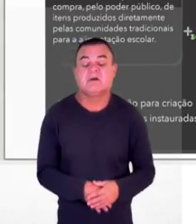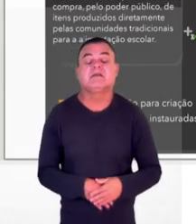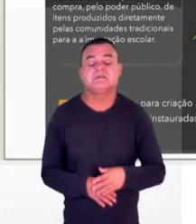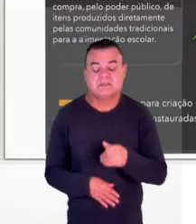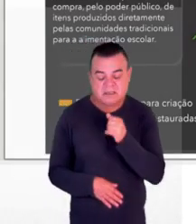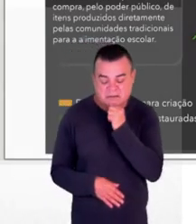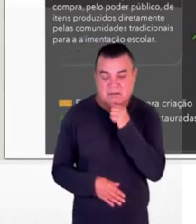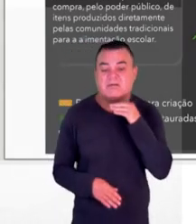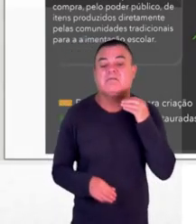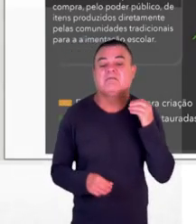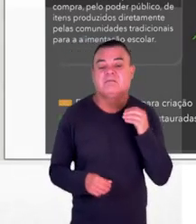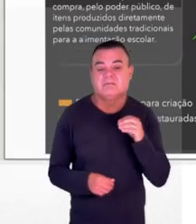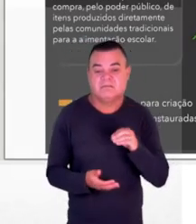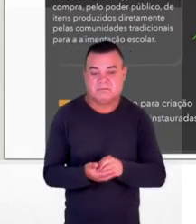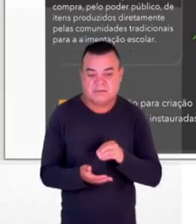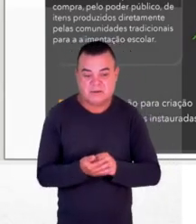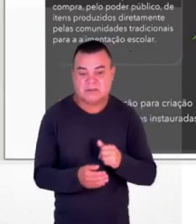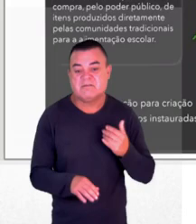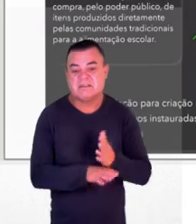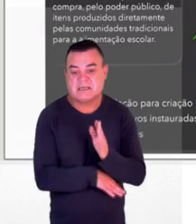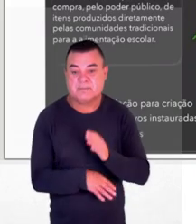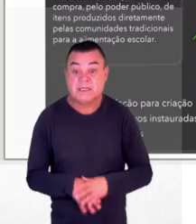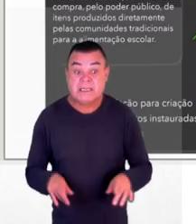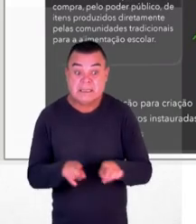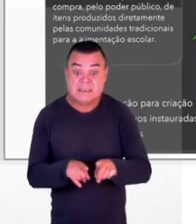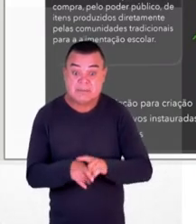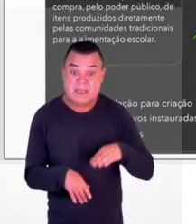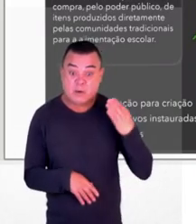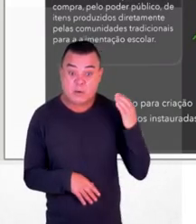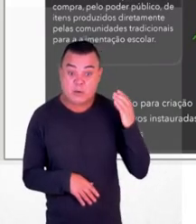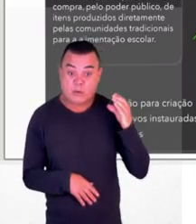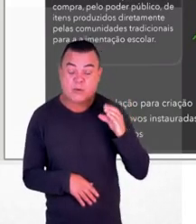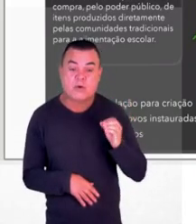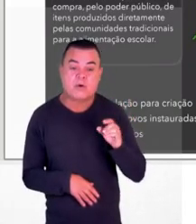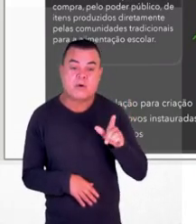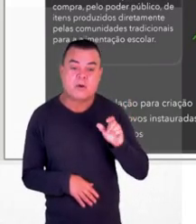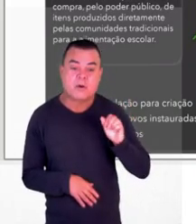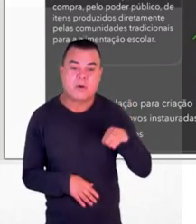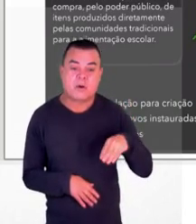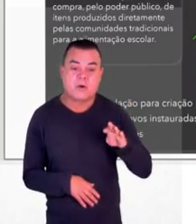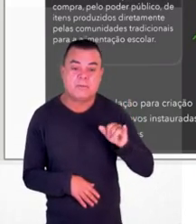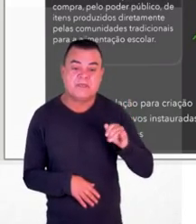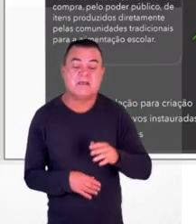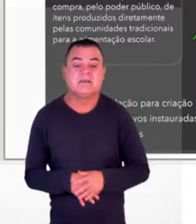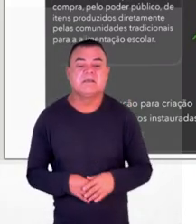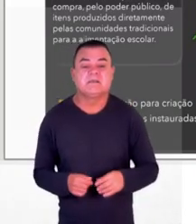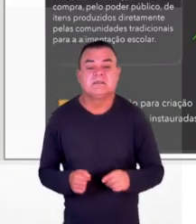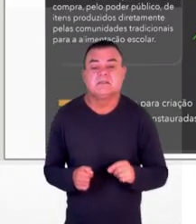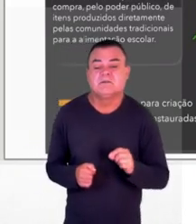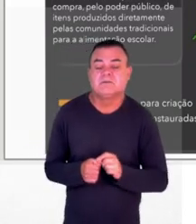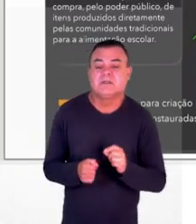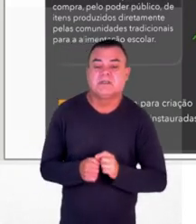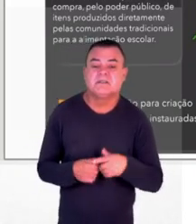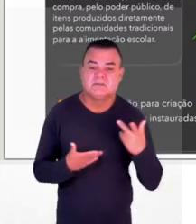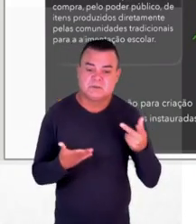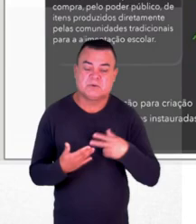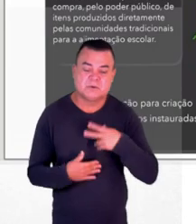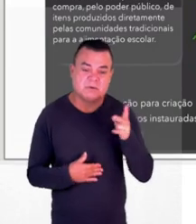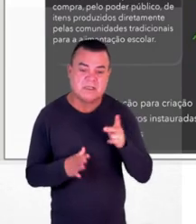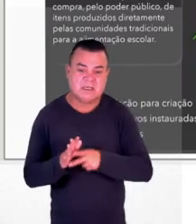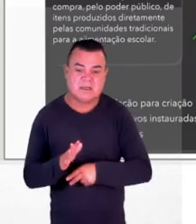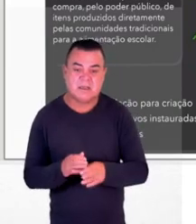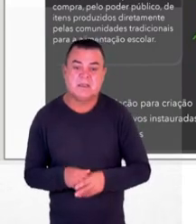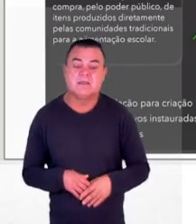tela né Eh também a Colômbia fez um evento a gente chamado para um evento com a ONU Brasil Colômbia eles